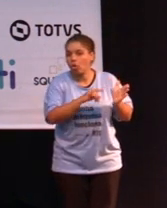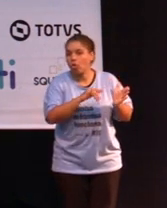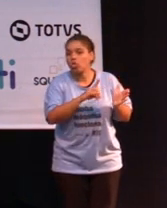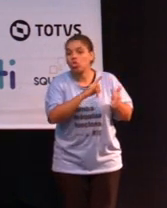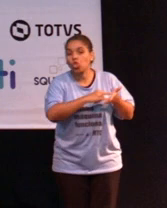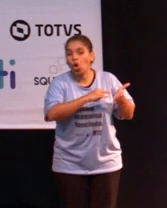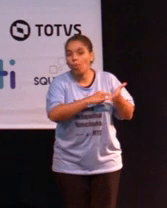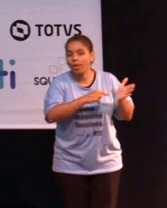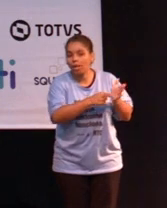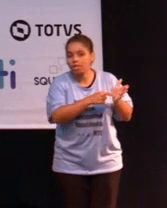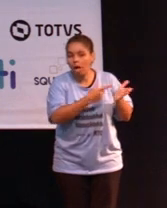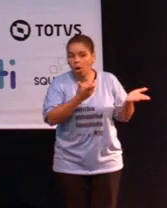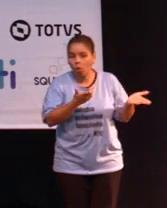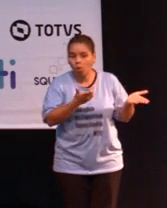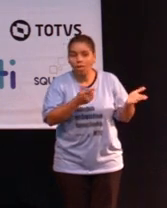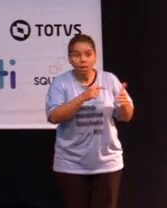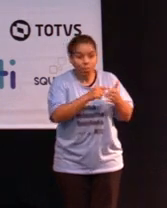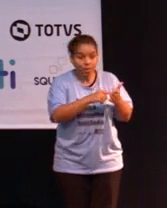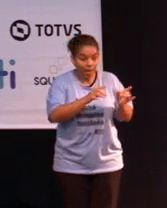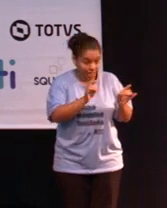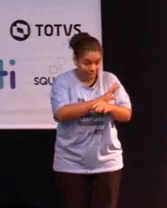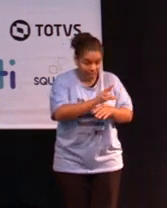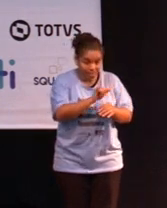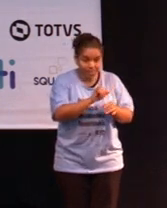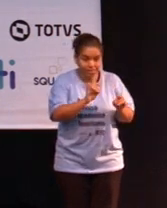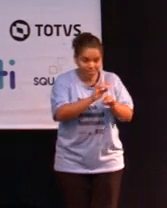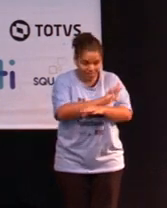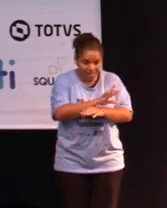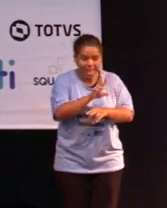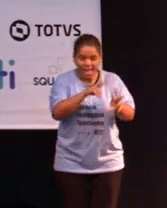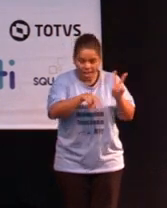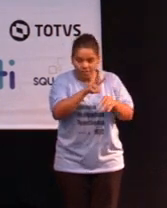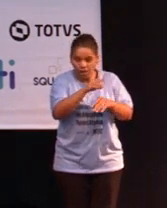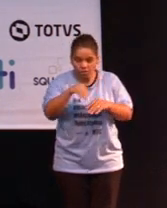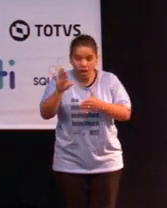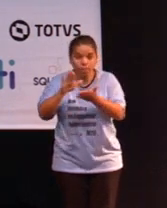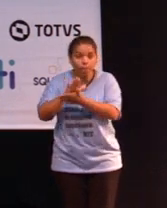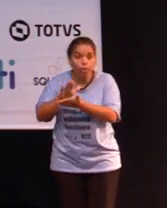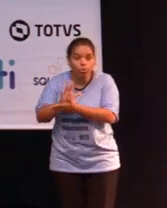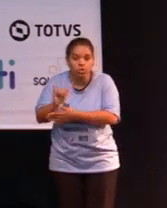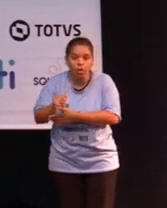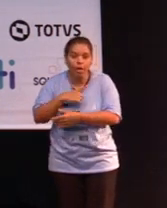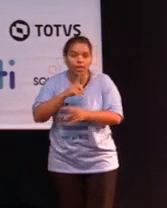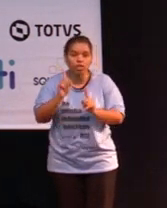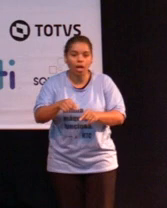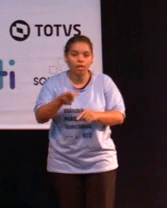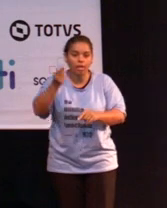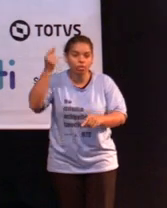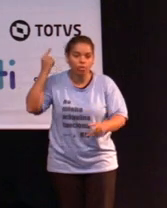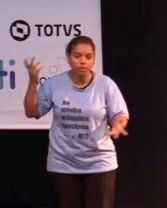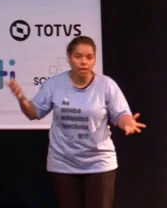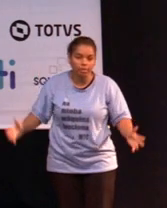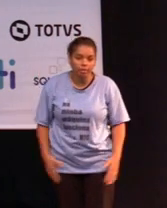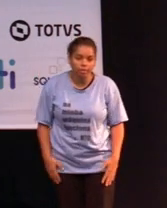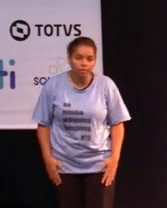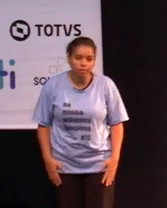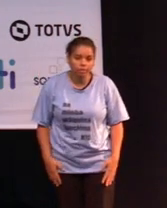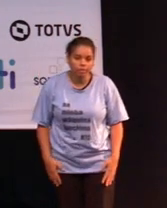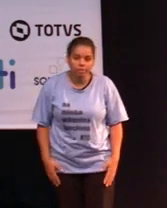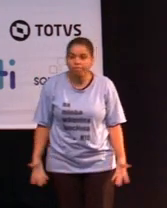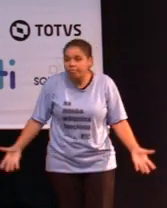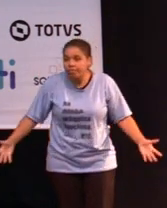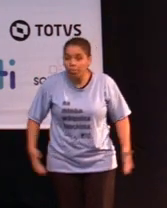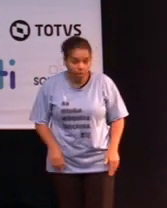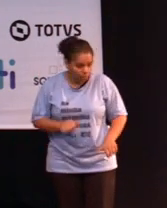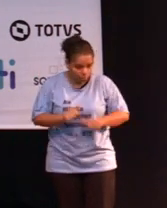documentação quando ela sai da revisão e vai pra produção né a documentação ela já está desatualizada há normalmente ela já está desatualizado porque